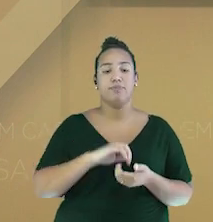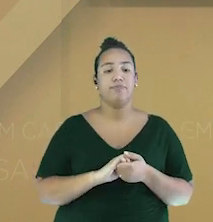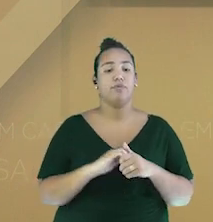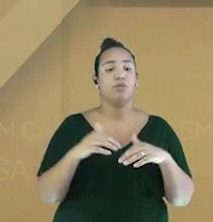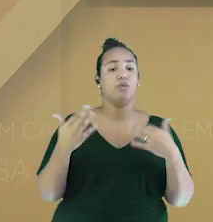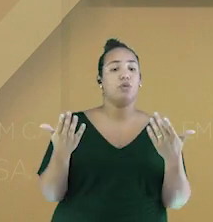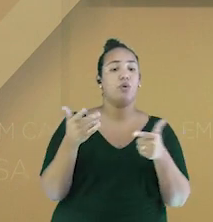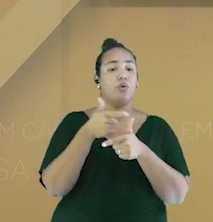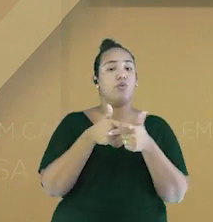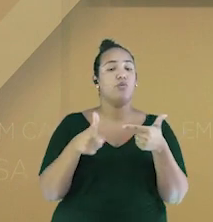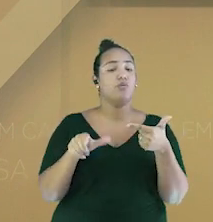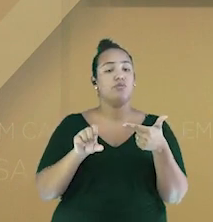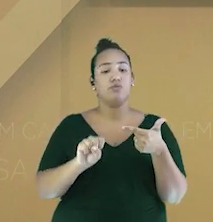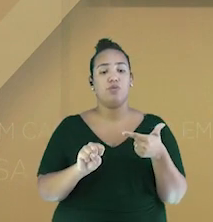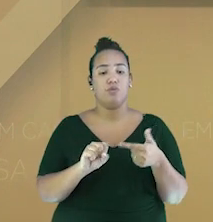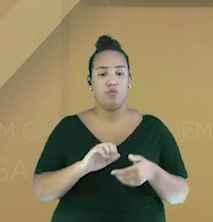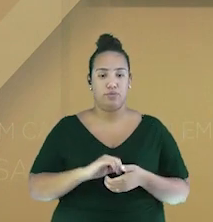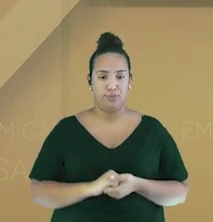divisores de 8?